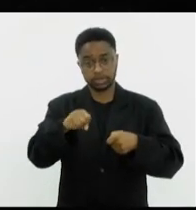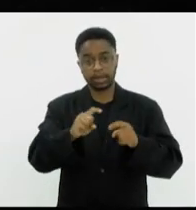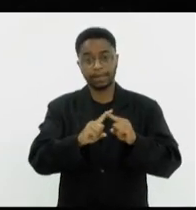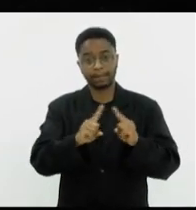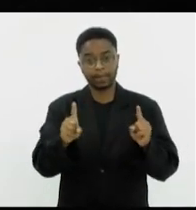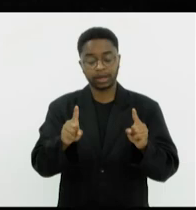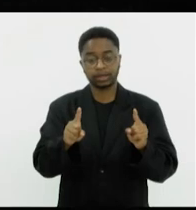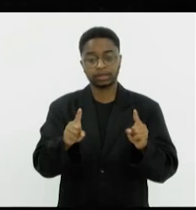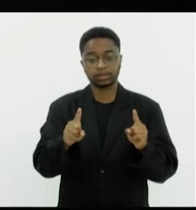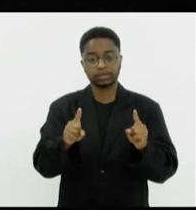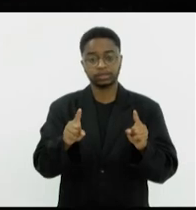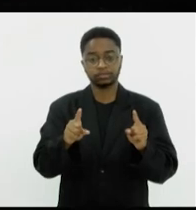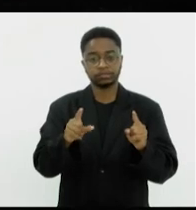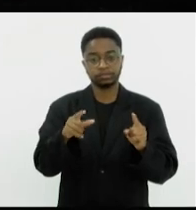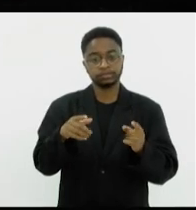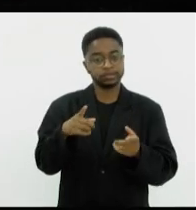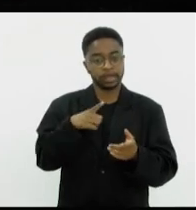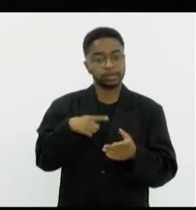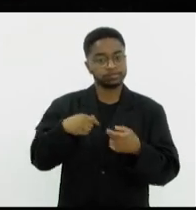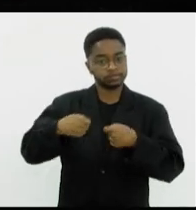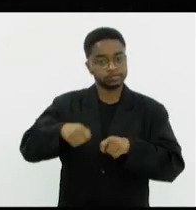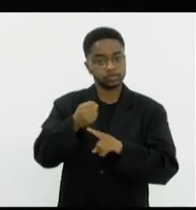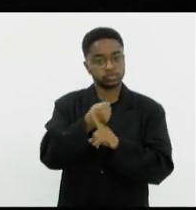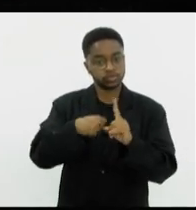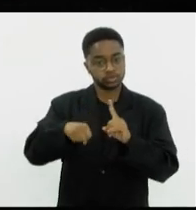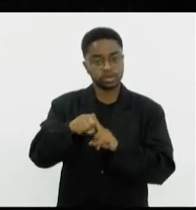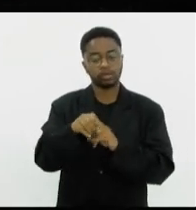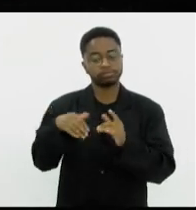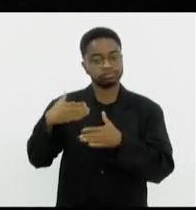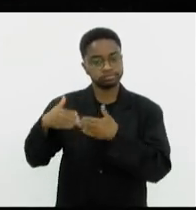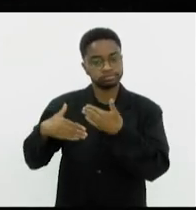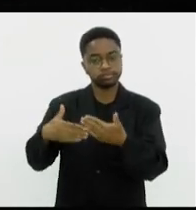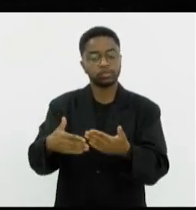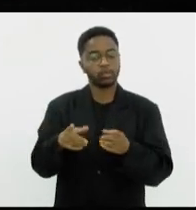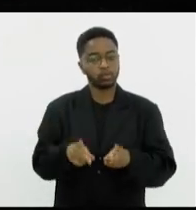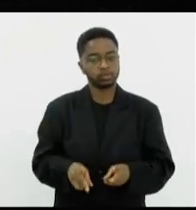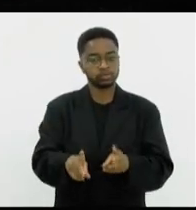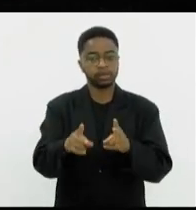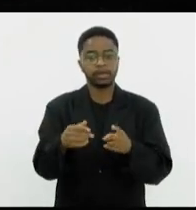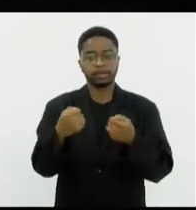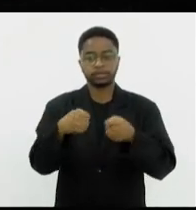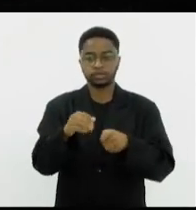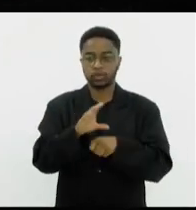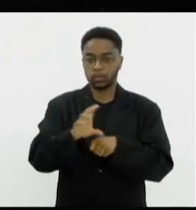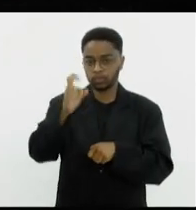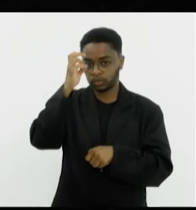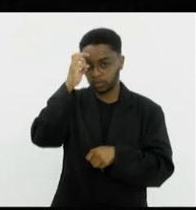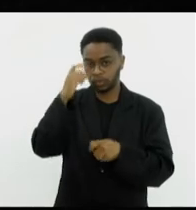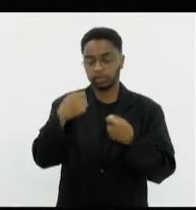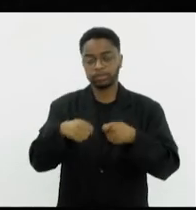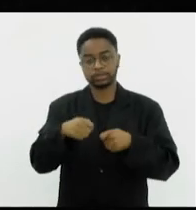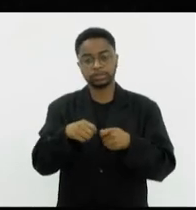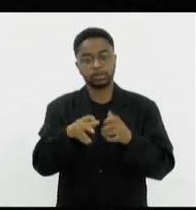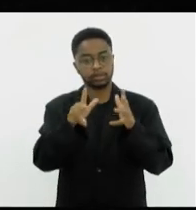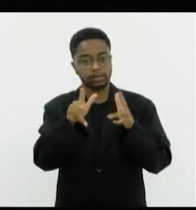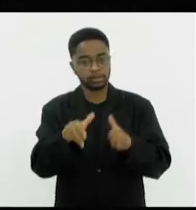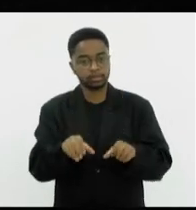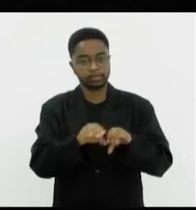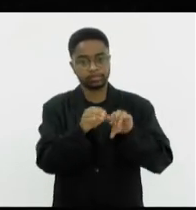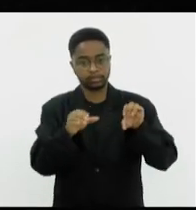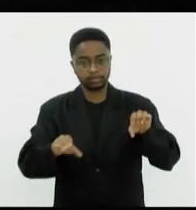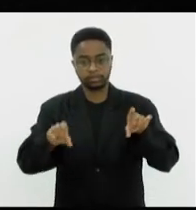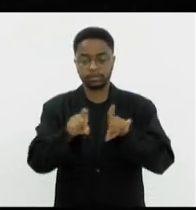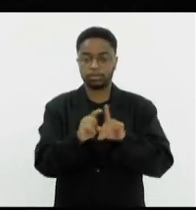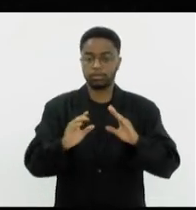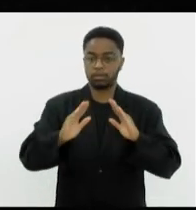para de crescer. A nossa demanda social, a nossa demanda por cultura, por saneamento básico, por moradia popular,